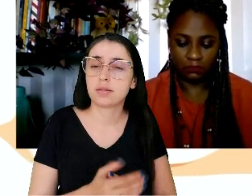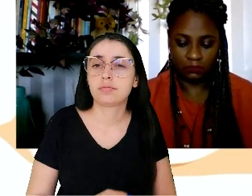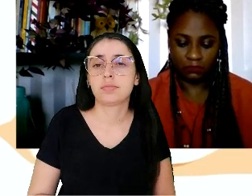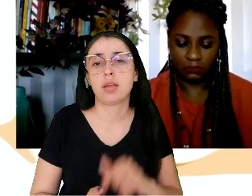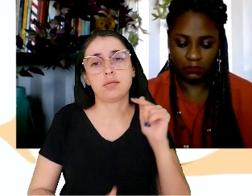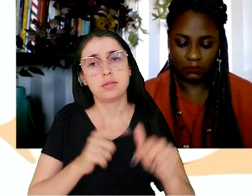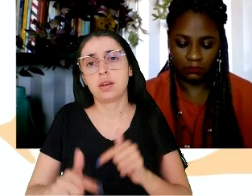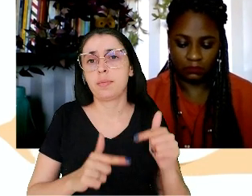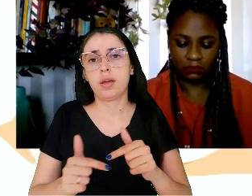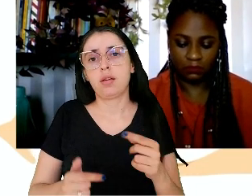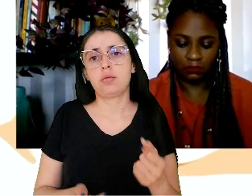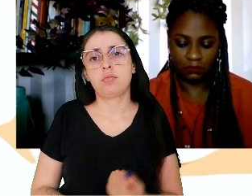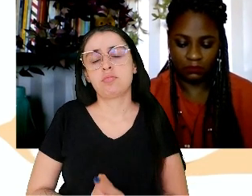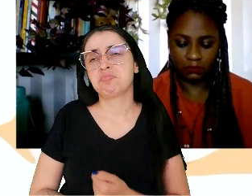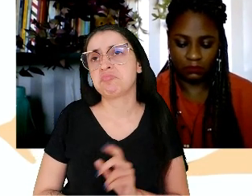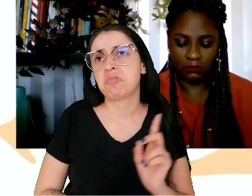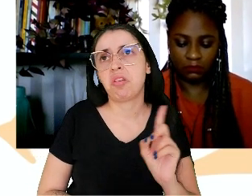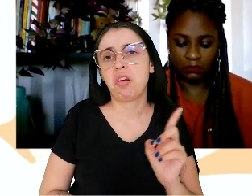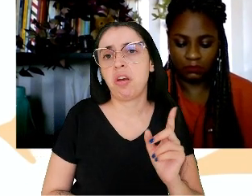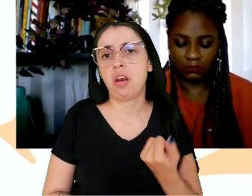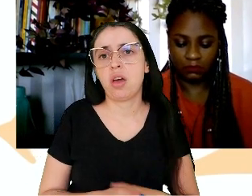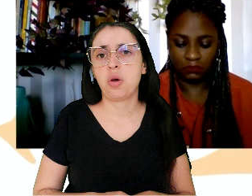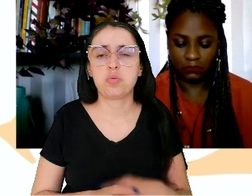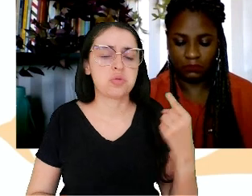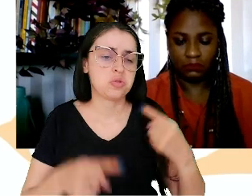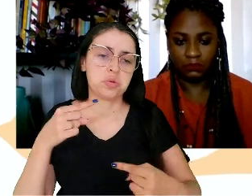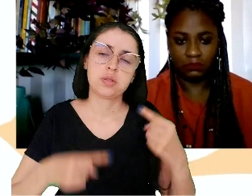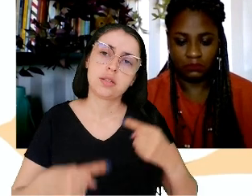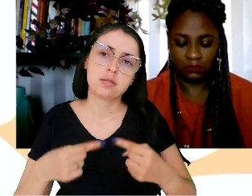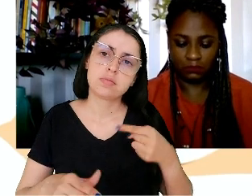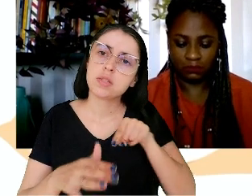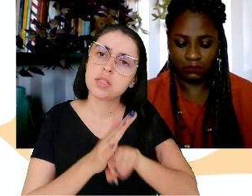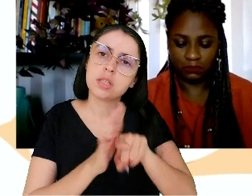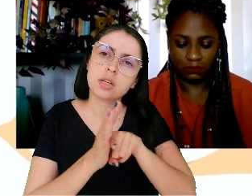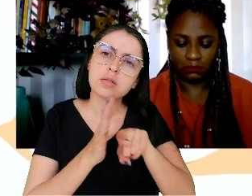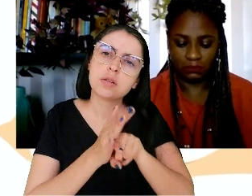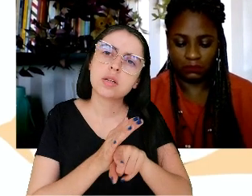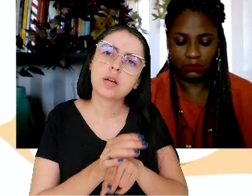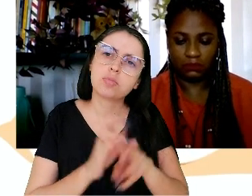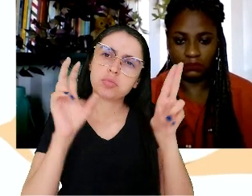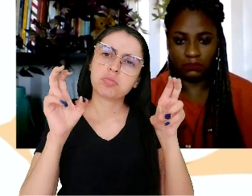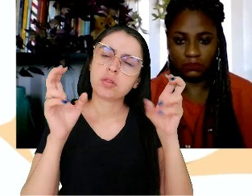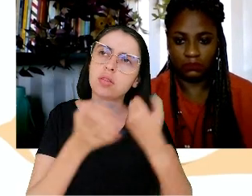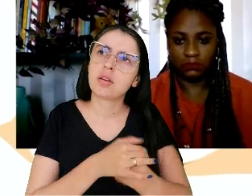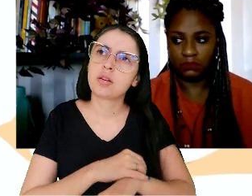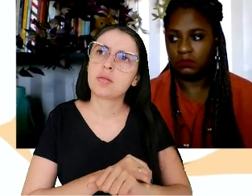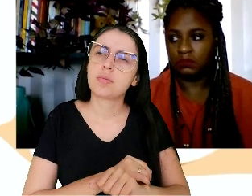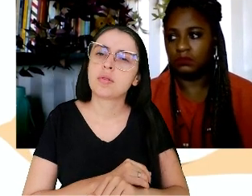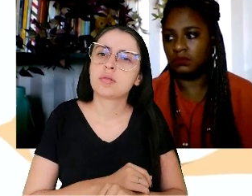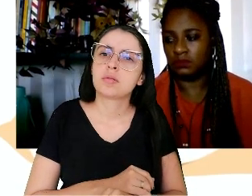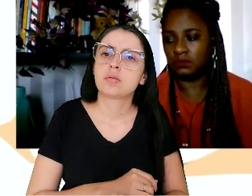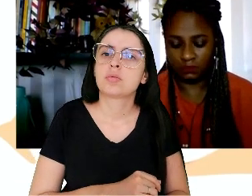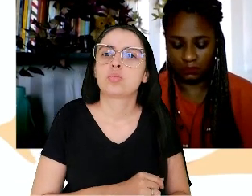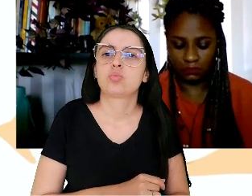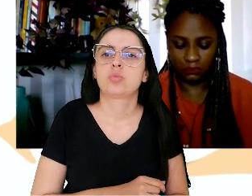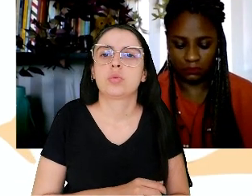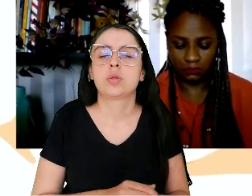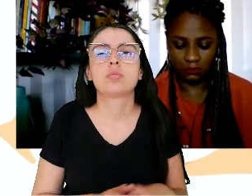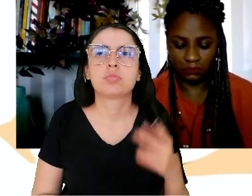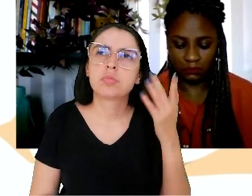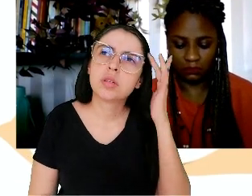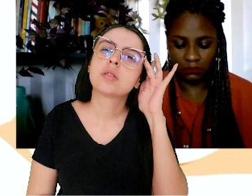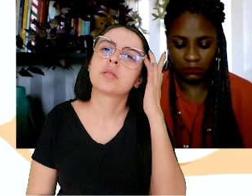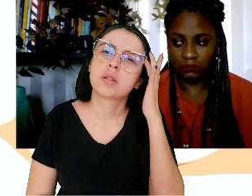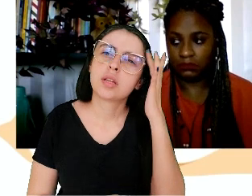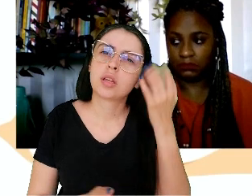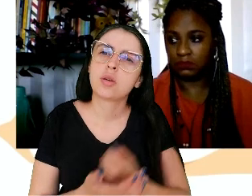de trabalho não era sequer discutido e pesquisado pelos autores marxistas da época. Para vocês